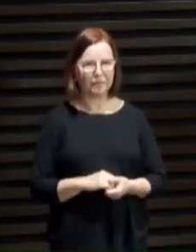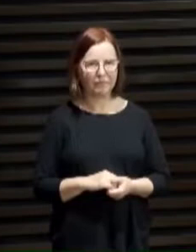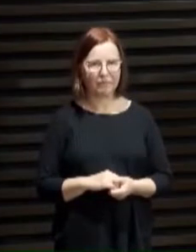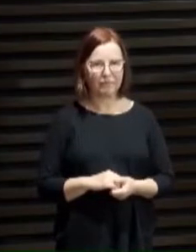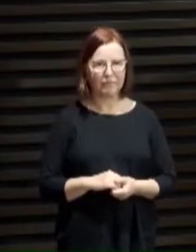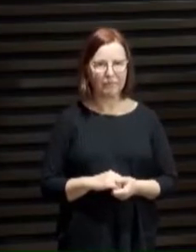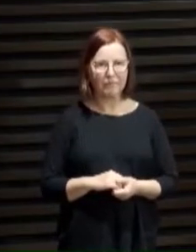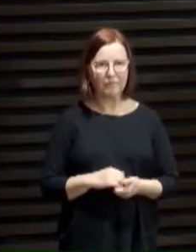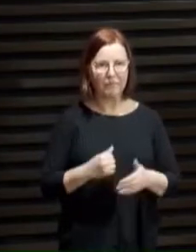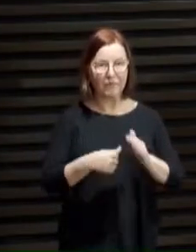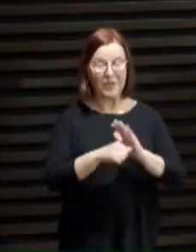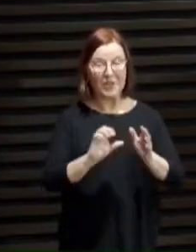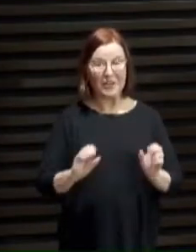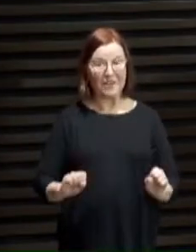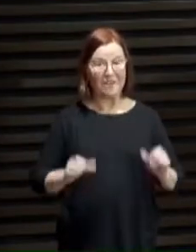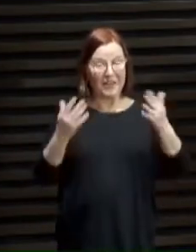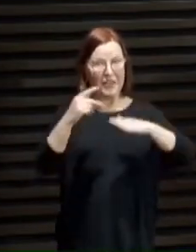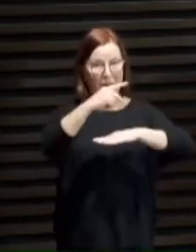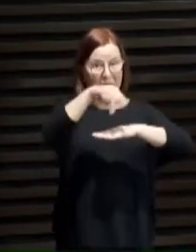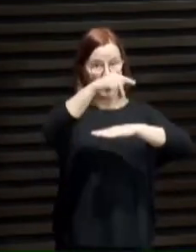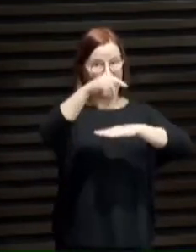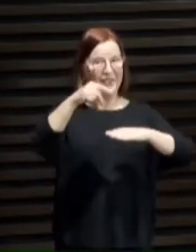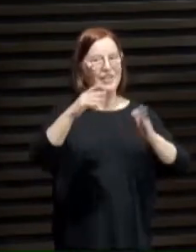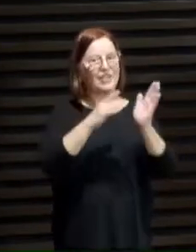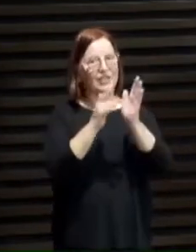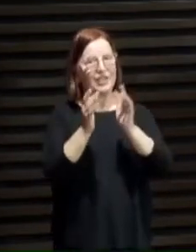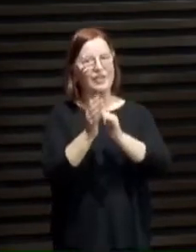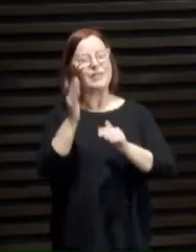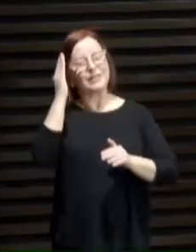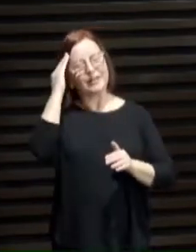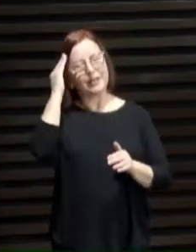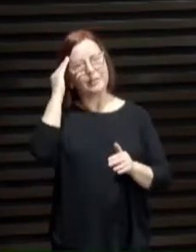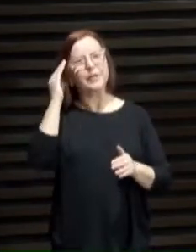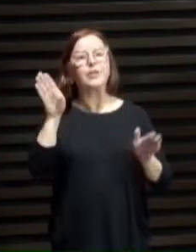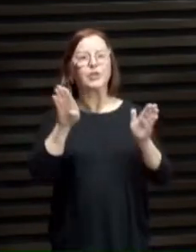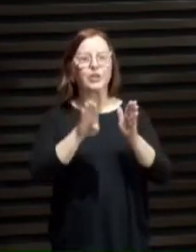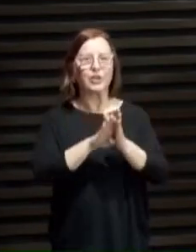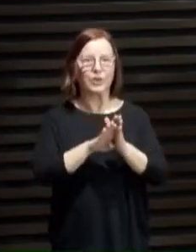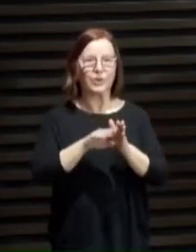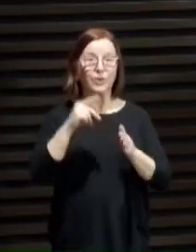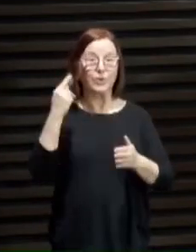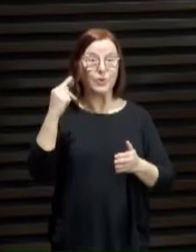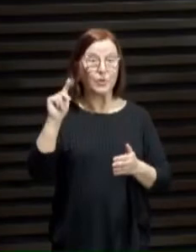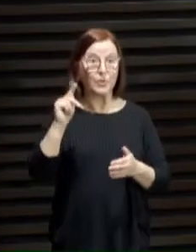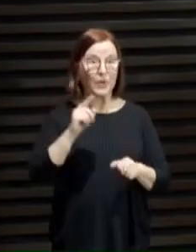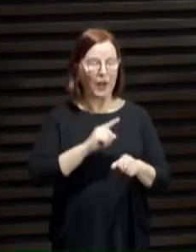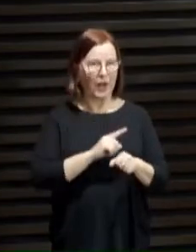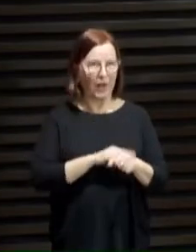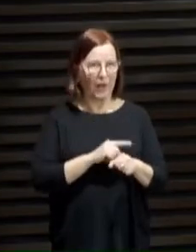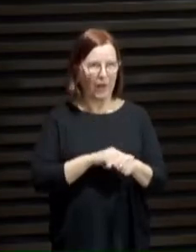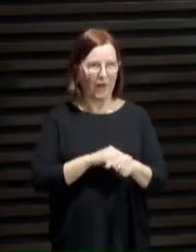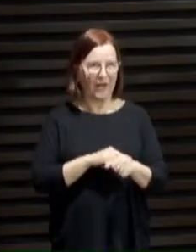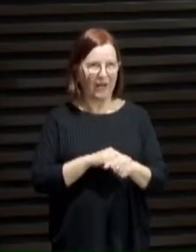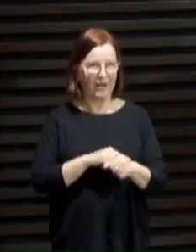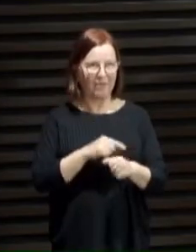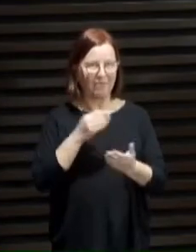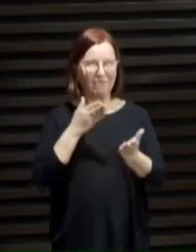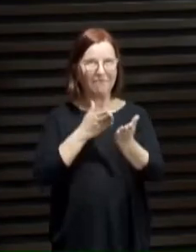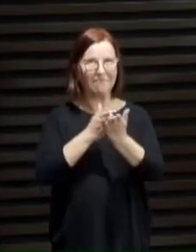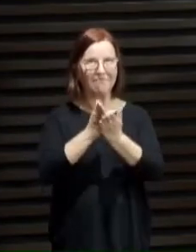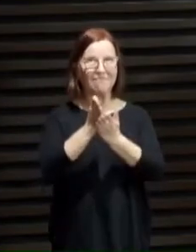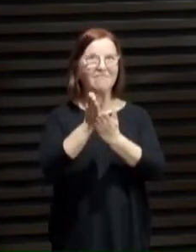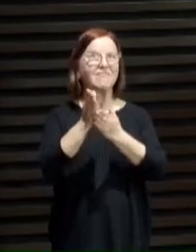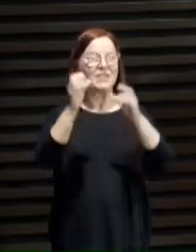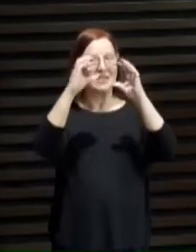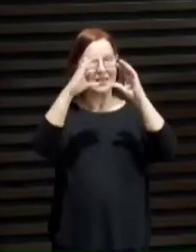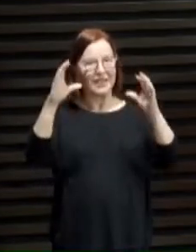Antes da festa da Páscoa, sabendo Jesus que era chegada a sua hora de passar deste mundo para o Pai, tendo amado